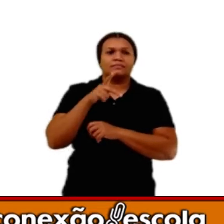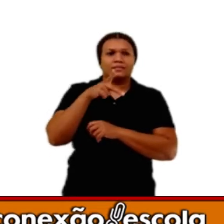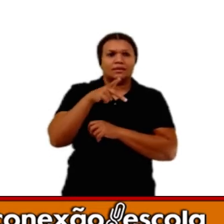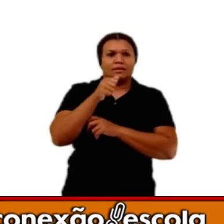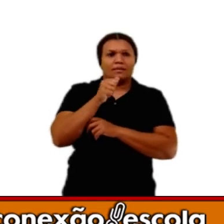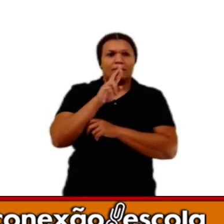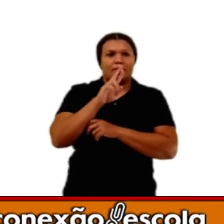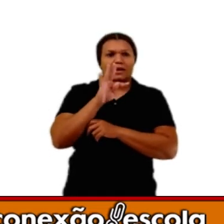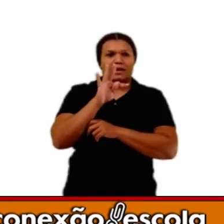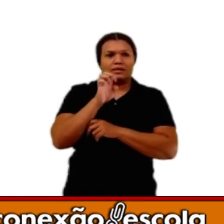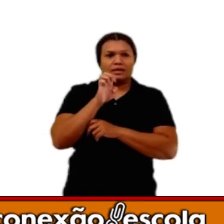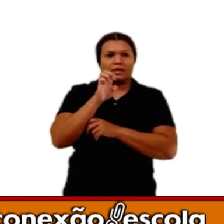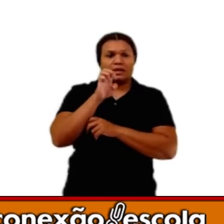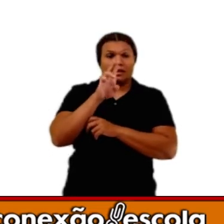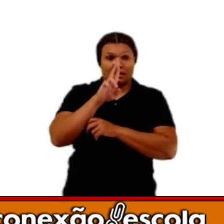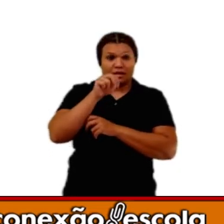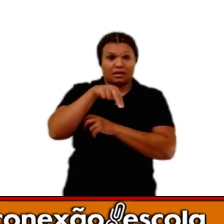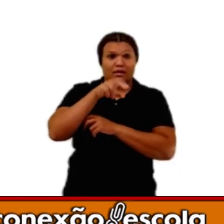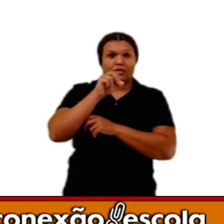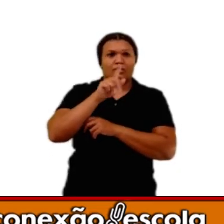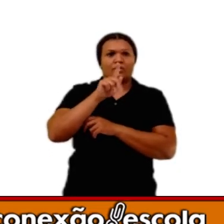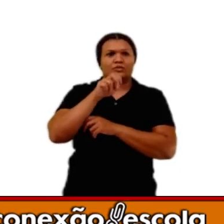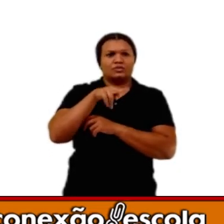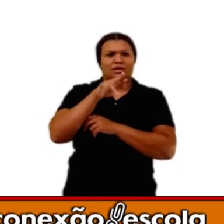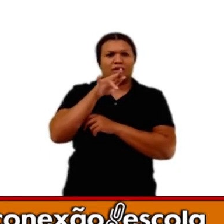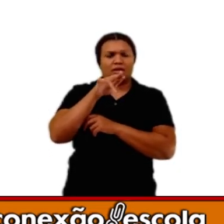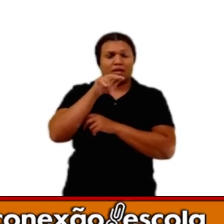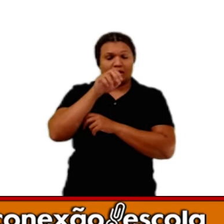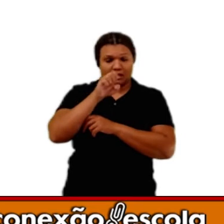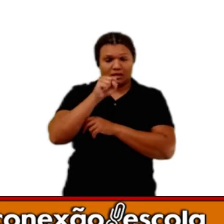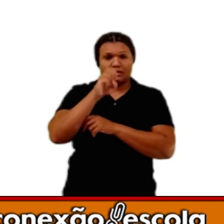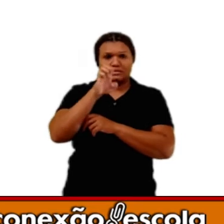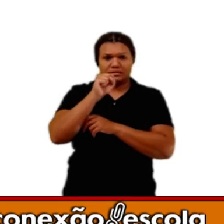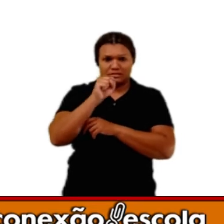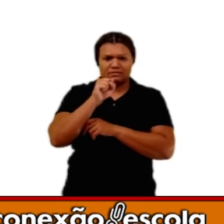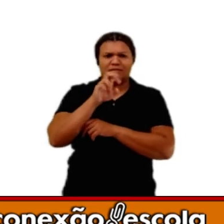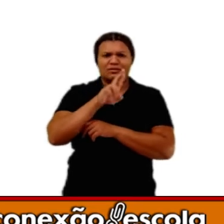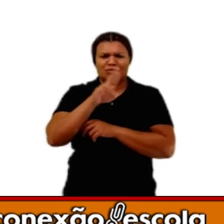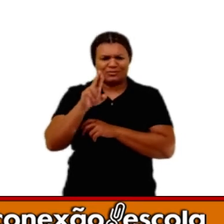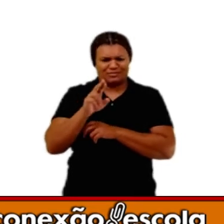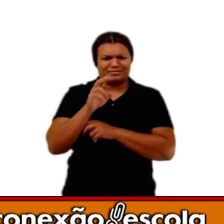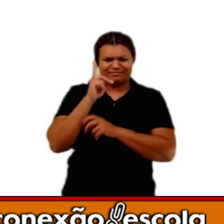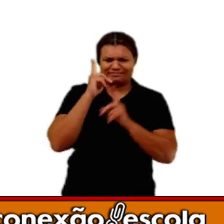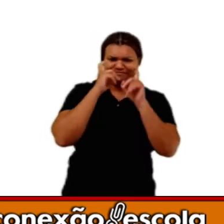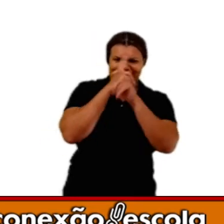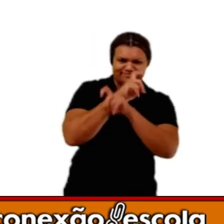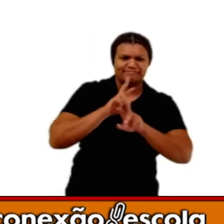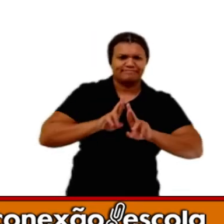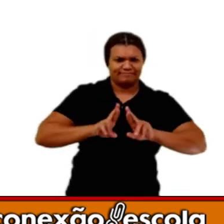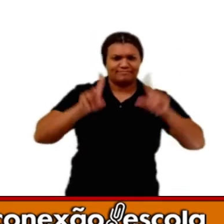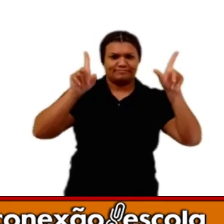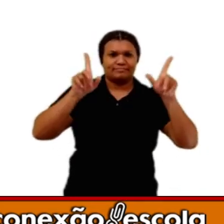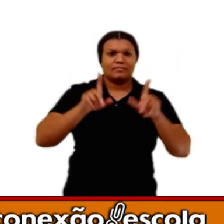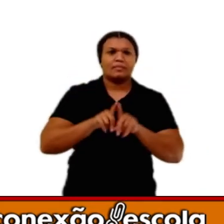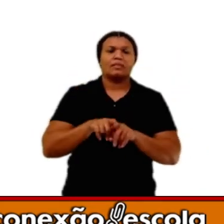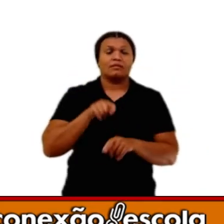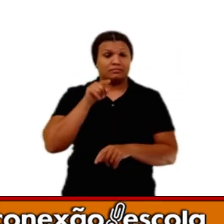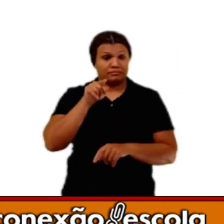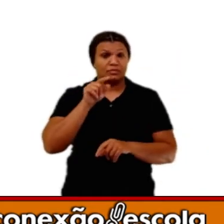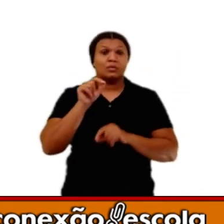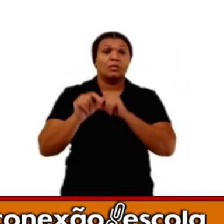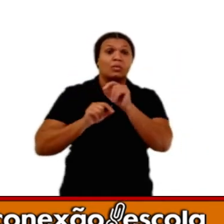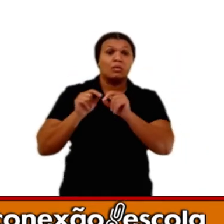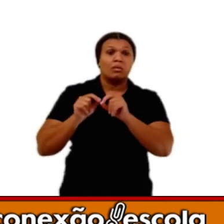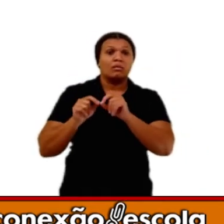parternogênese. Que nome difícil, né? Que nome diferente. Na parternogênese, os ovócitos não fecundados